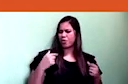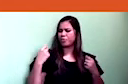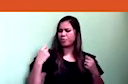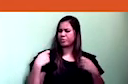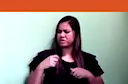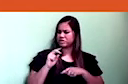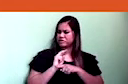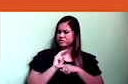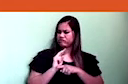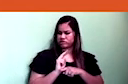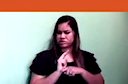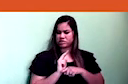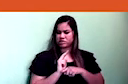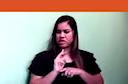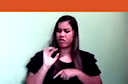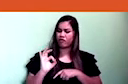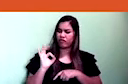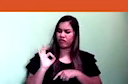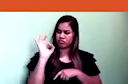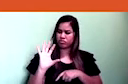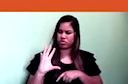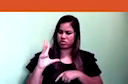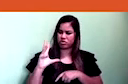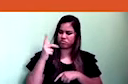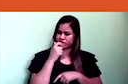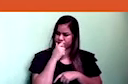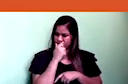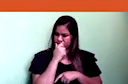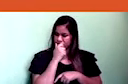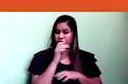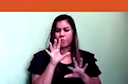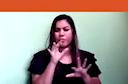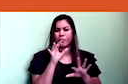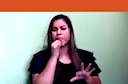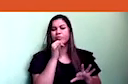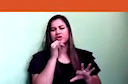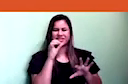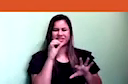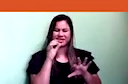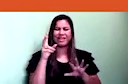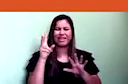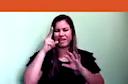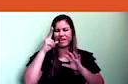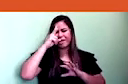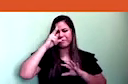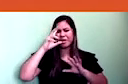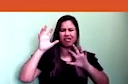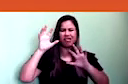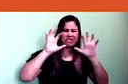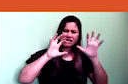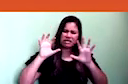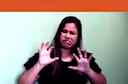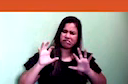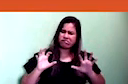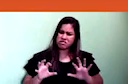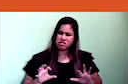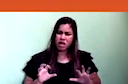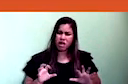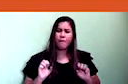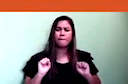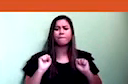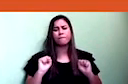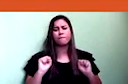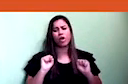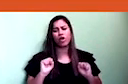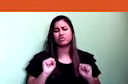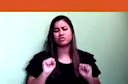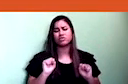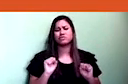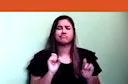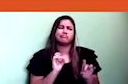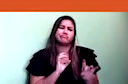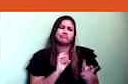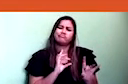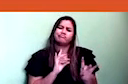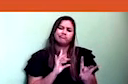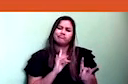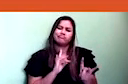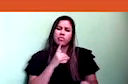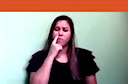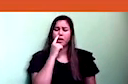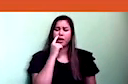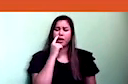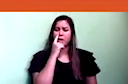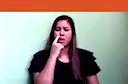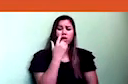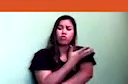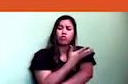vigilância, né? Como, por exemplo, as distorções que eu falei há pouco, elas podem se tornar pensamentos automáticos. E